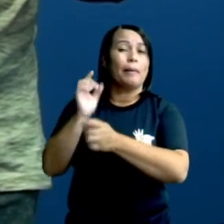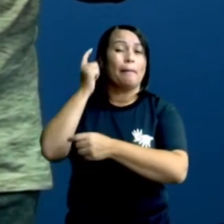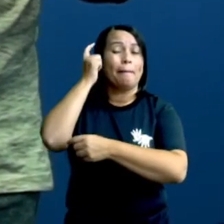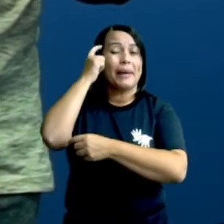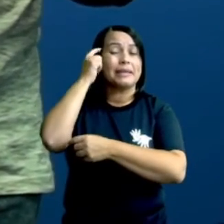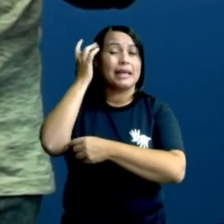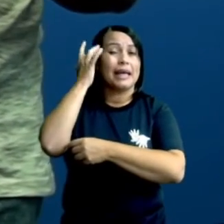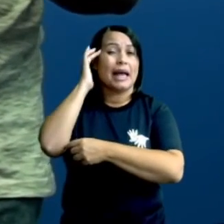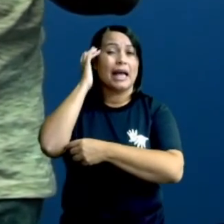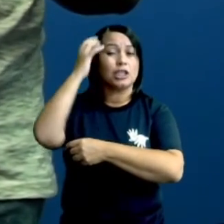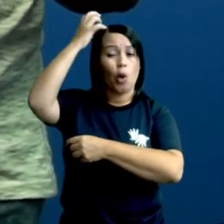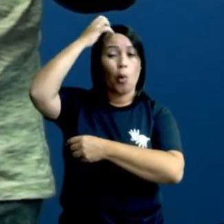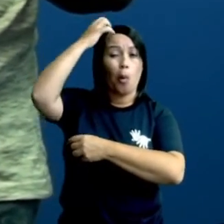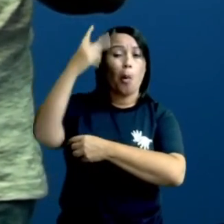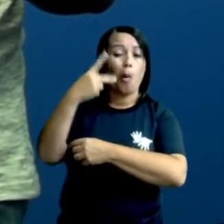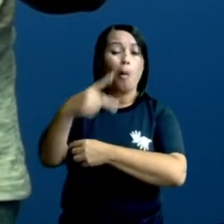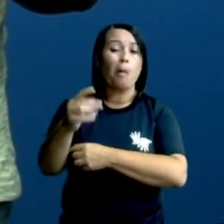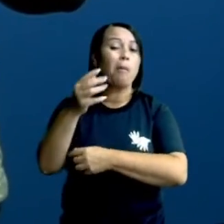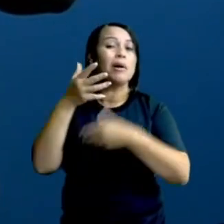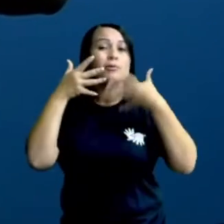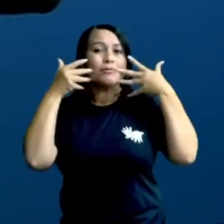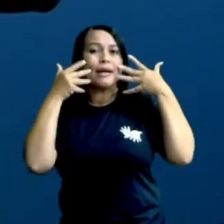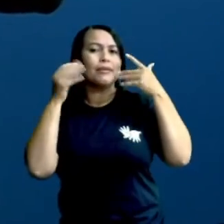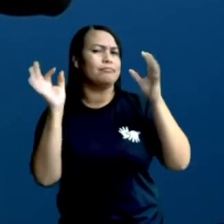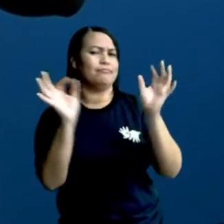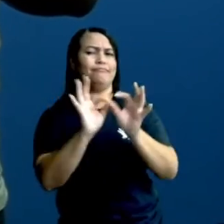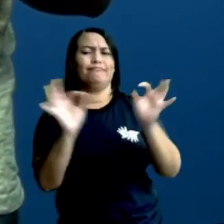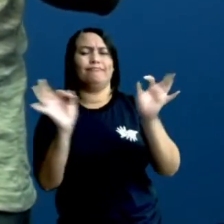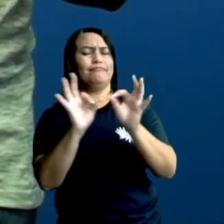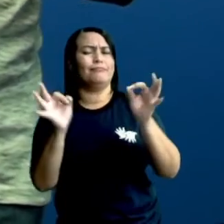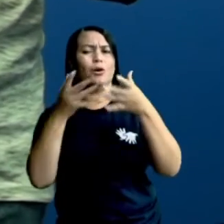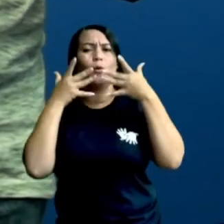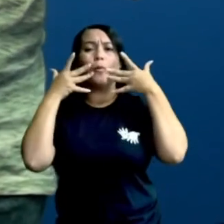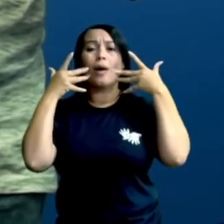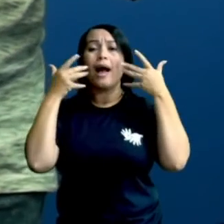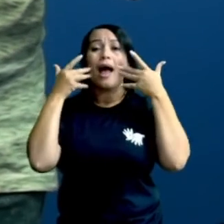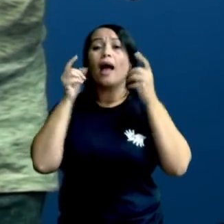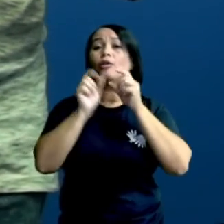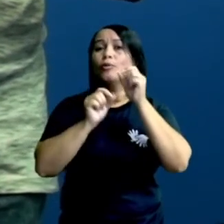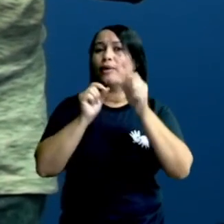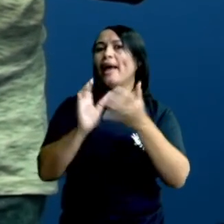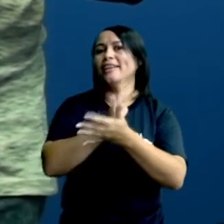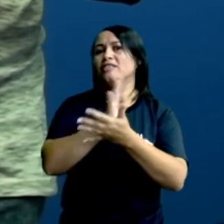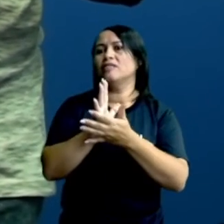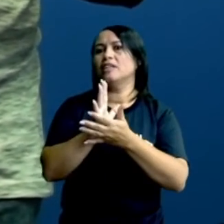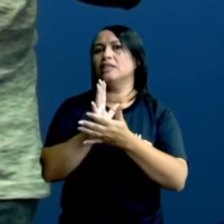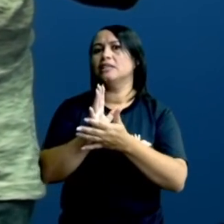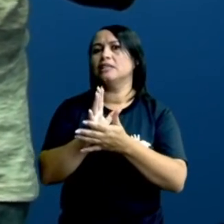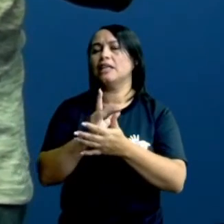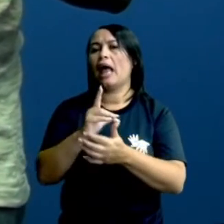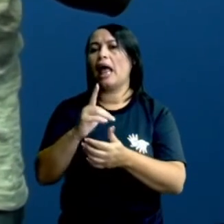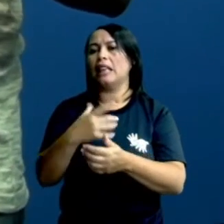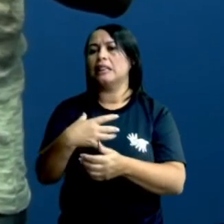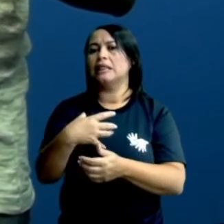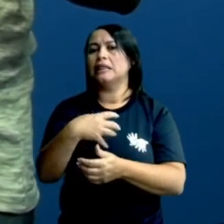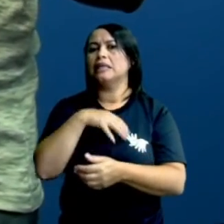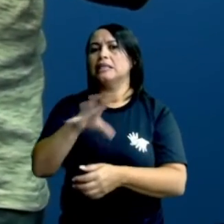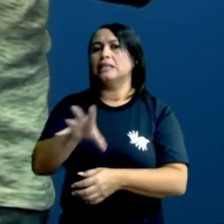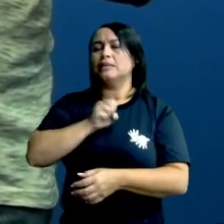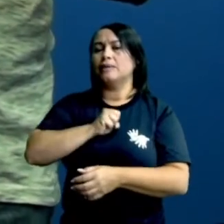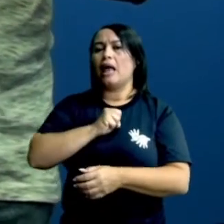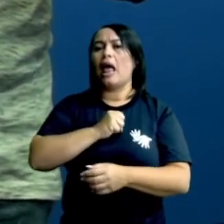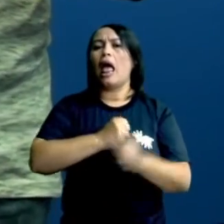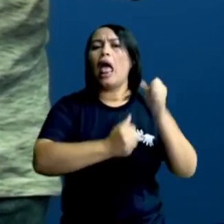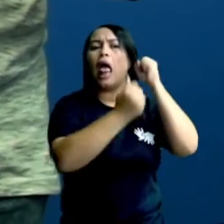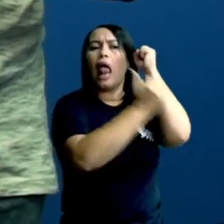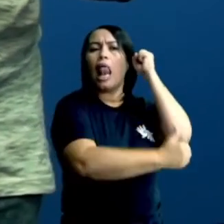pela toxoplasmose. O gato não é culpado de nada, gente. O gato adquire, às vezes, o toxoplasma, elimina por uns